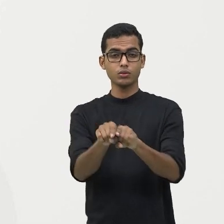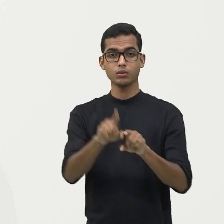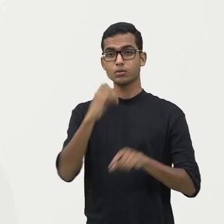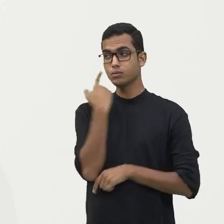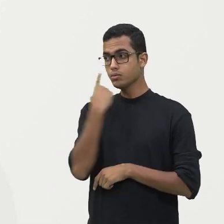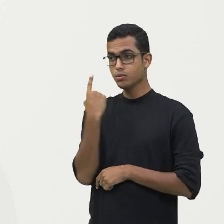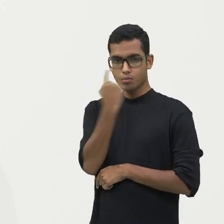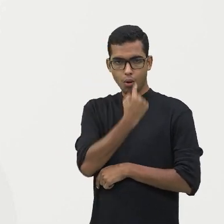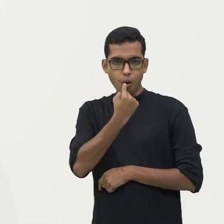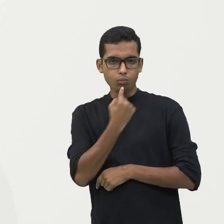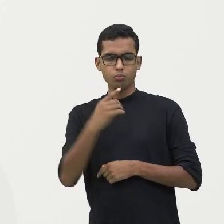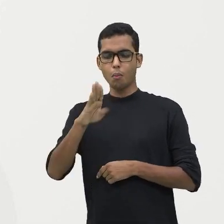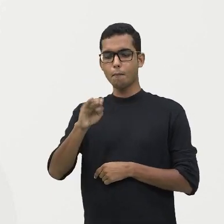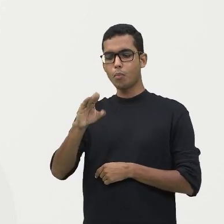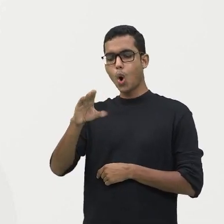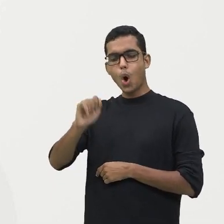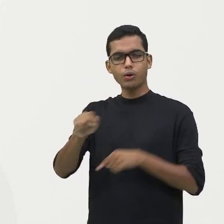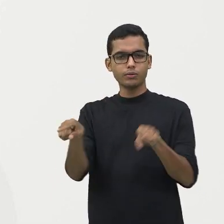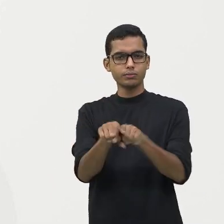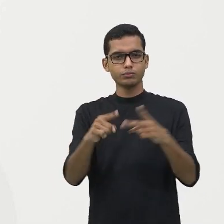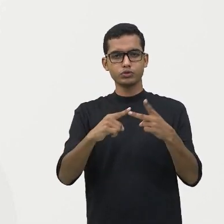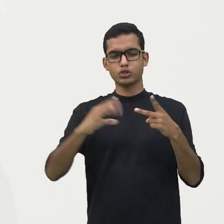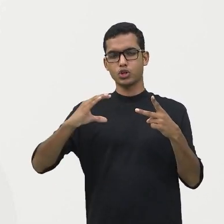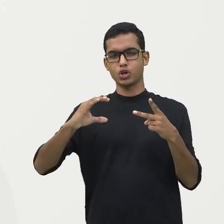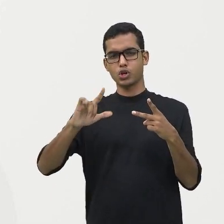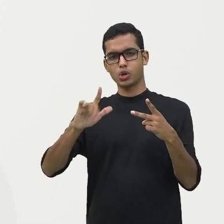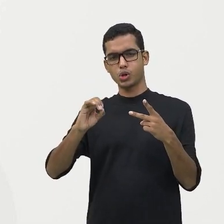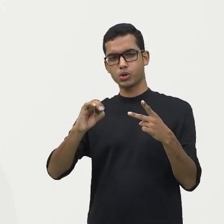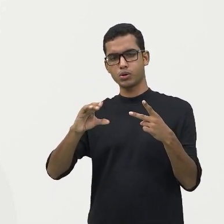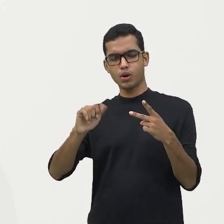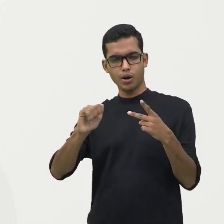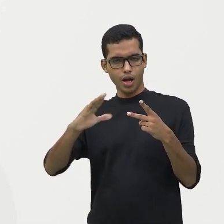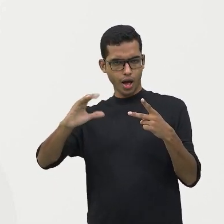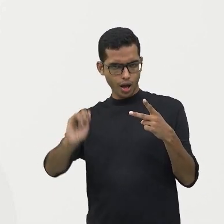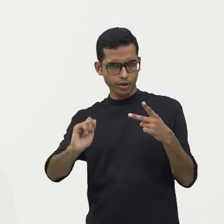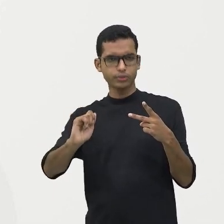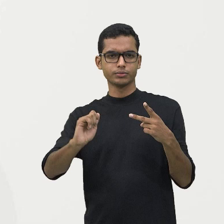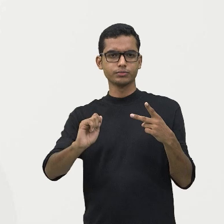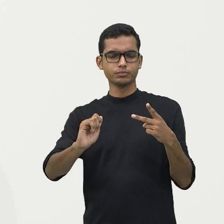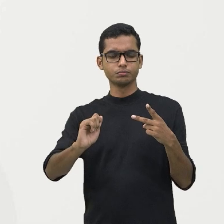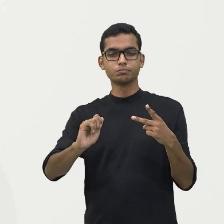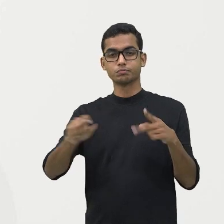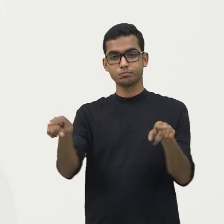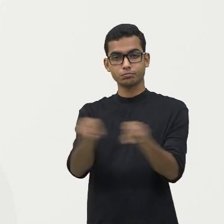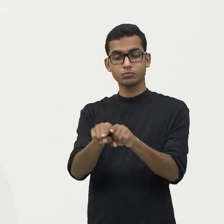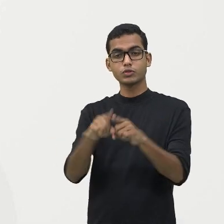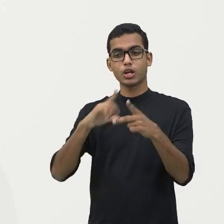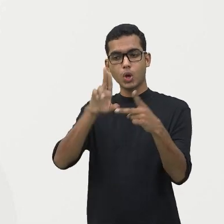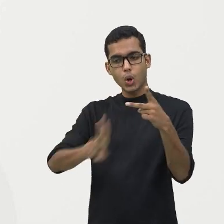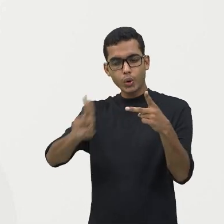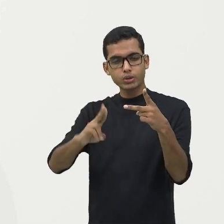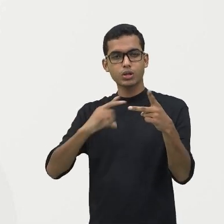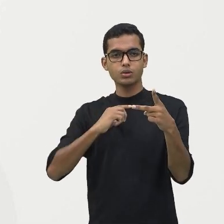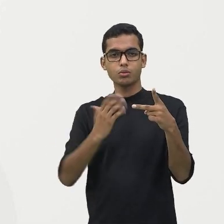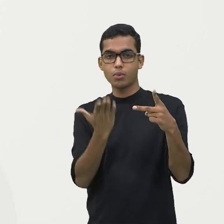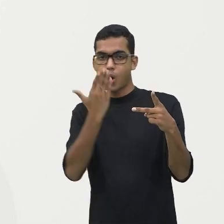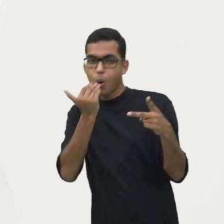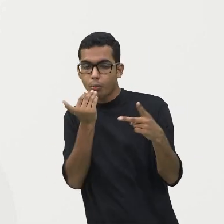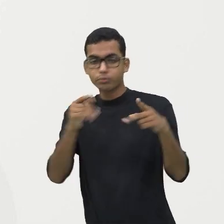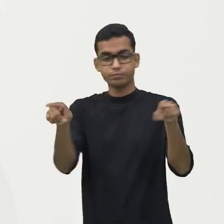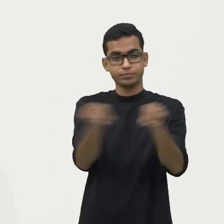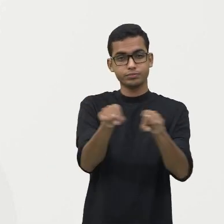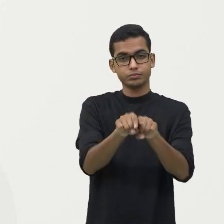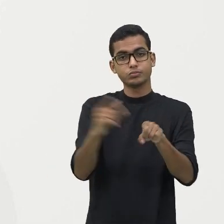quanto sistema reprodutor. Por exemplo, como a postura de ovos. Então, peixes,